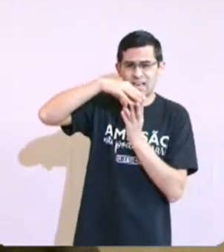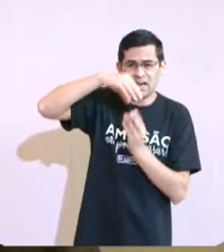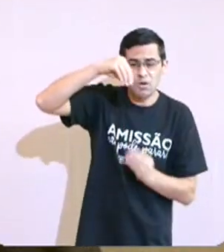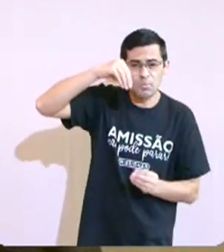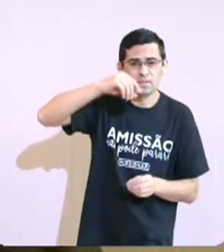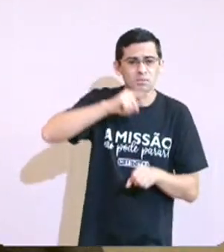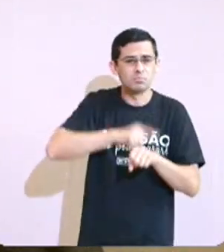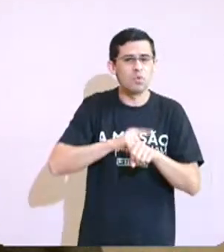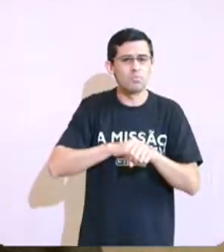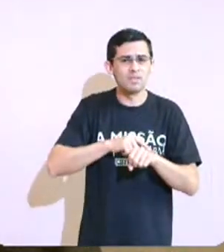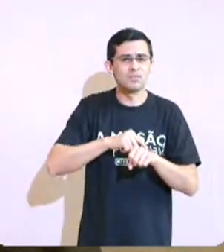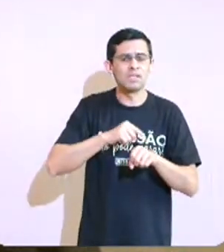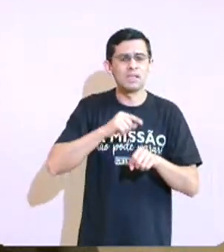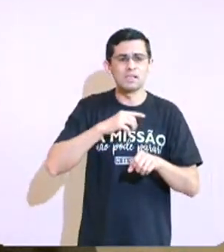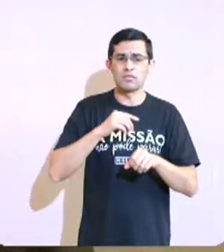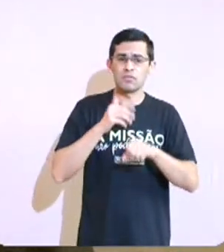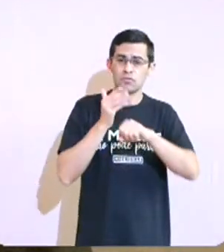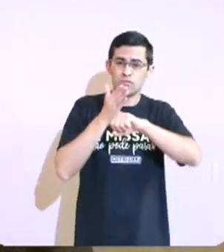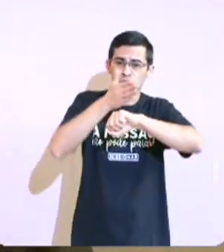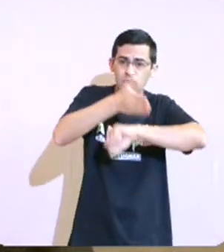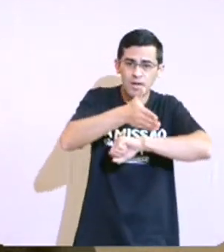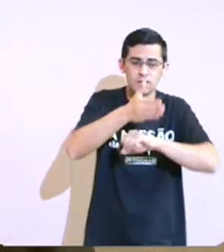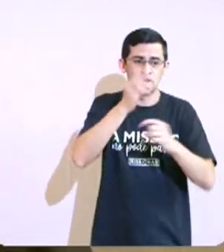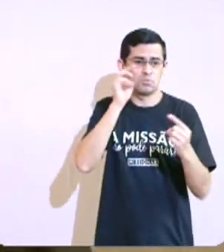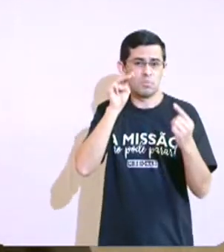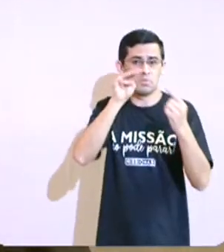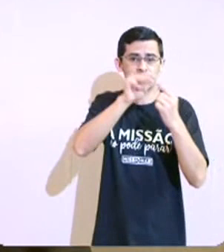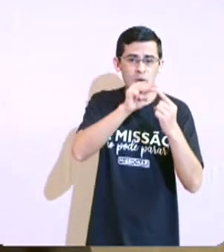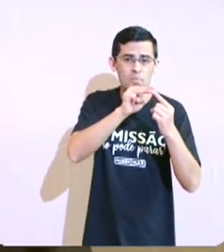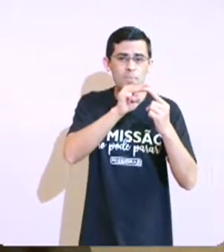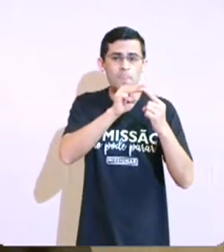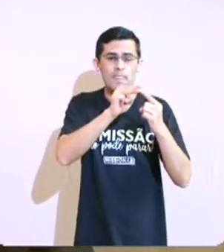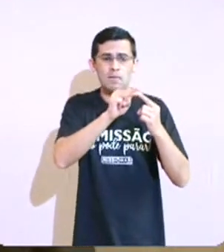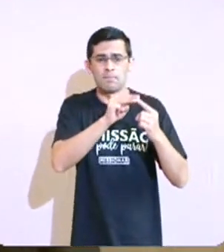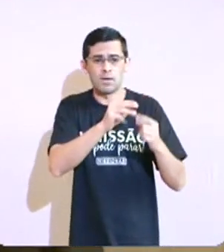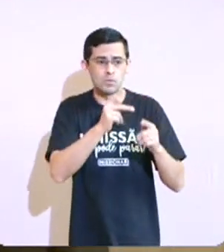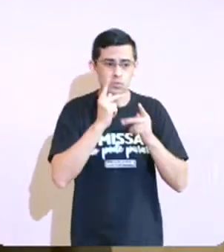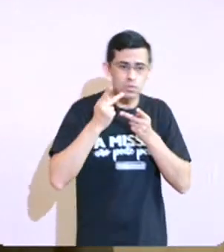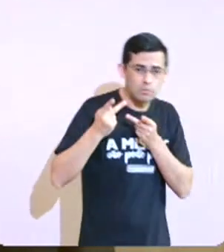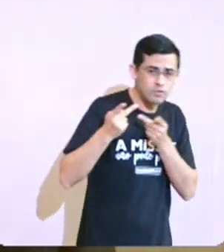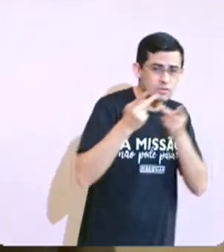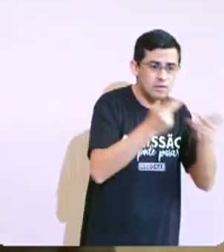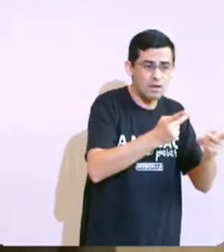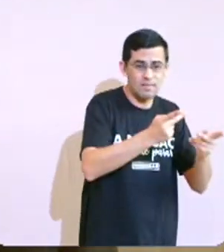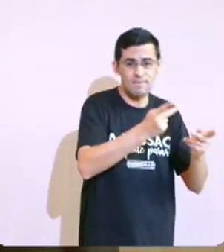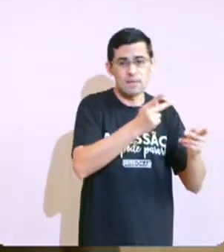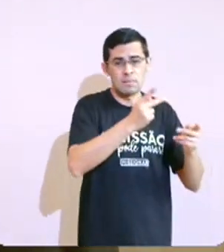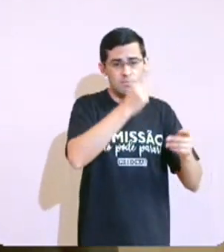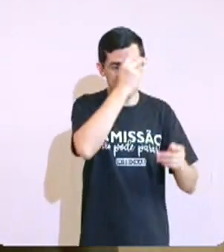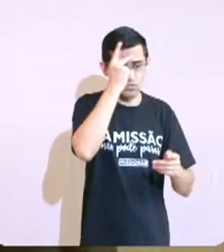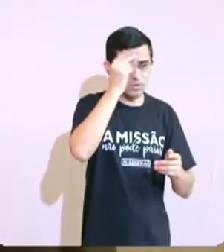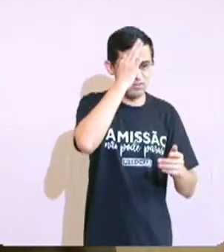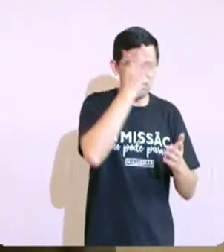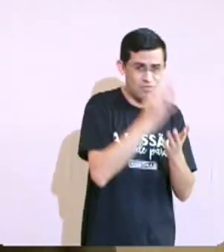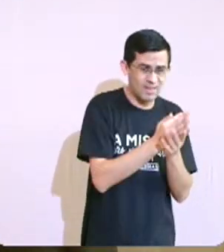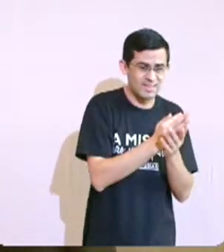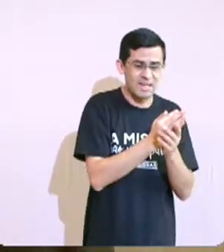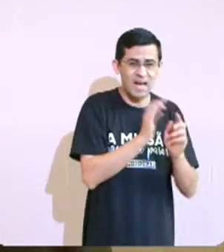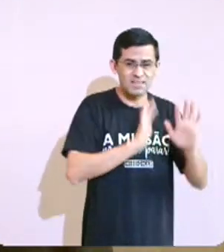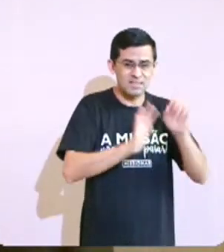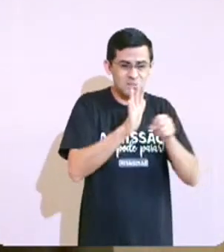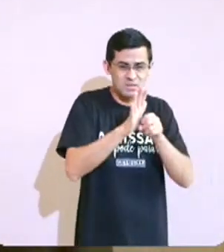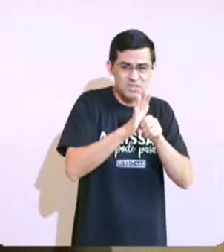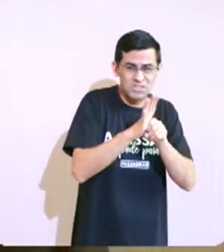que quando a gente sai no movimento missionário, para a fé com a não fé, nós encontramos pessoas cheias de